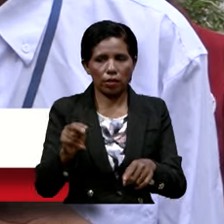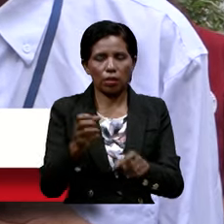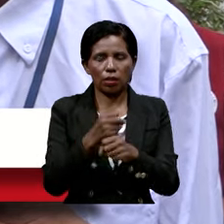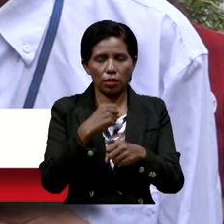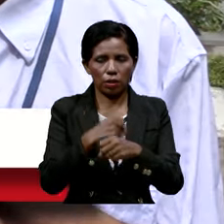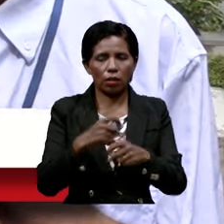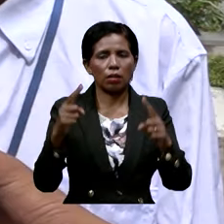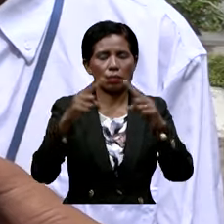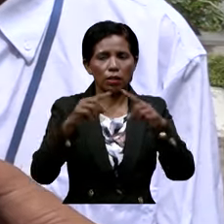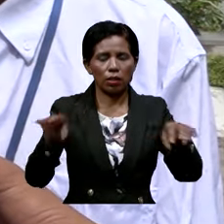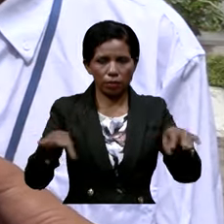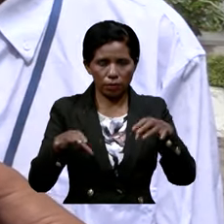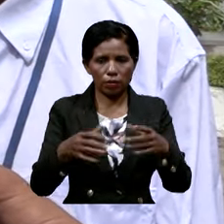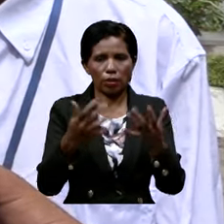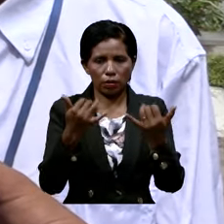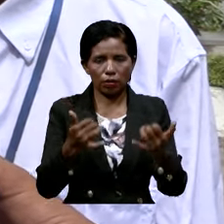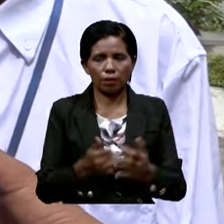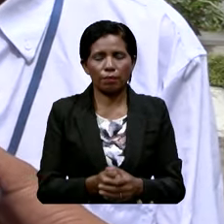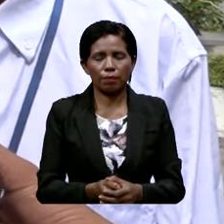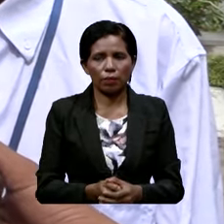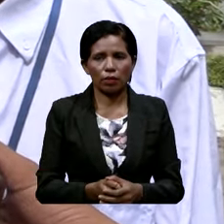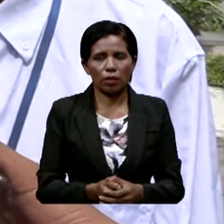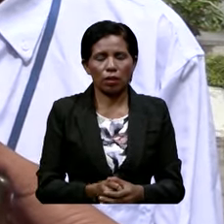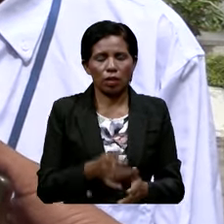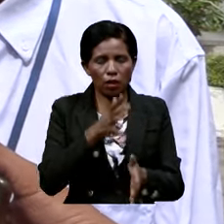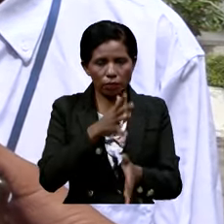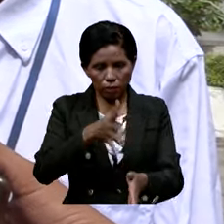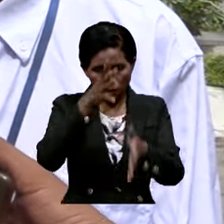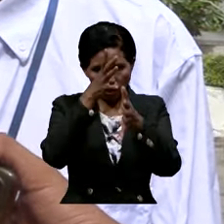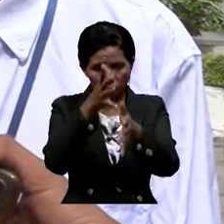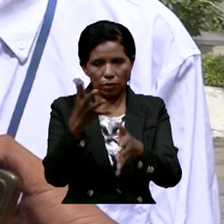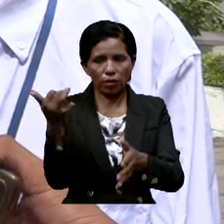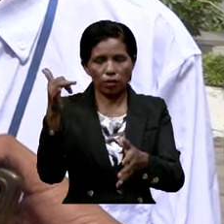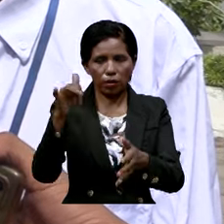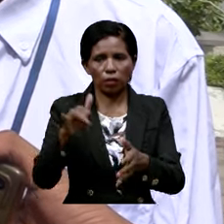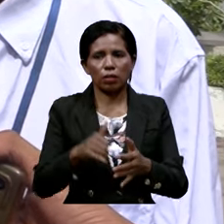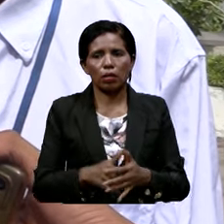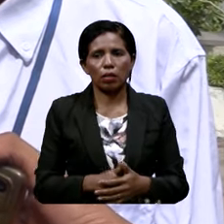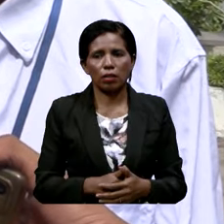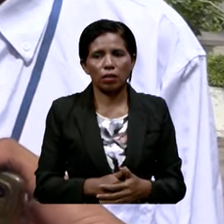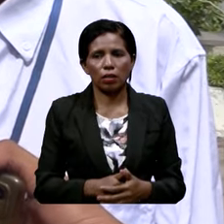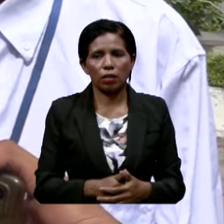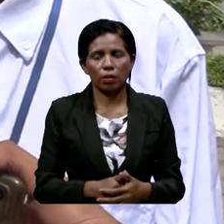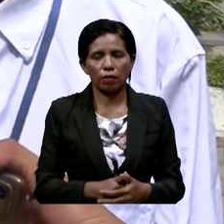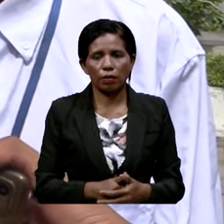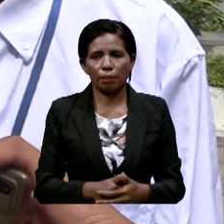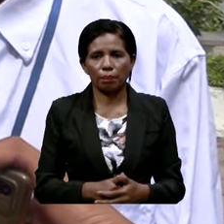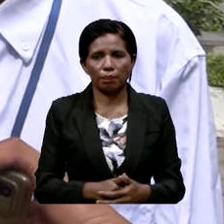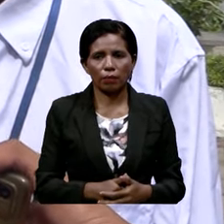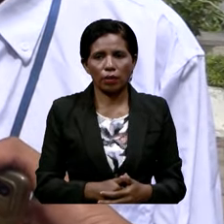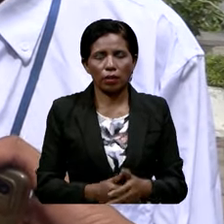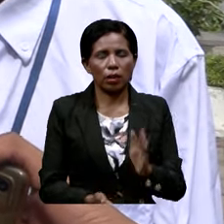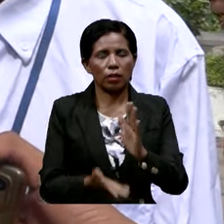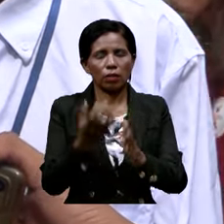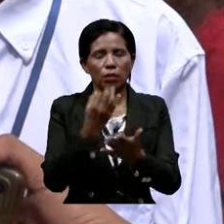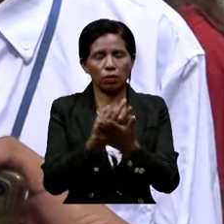ba serviço tiru agora feri katua so invalides ne hasai tio